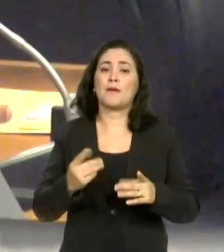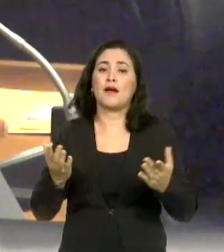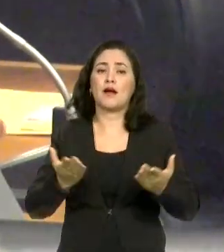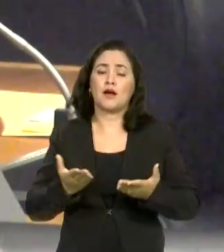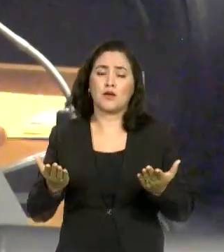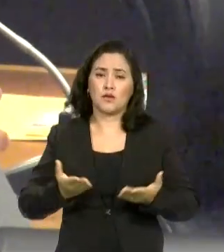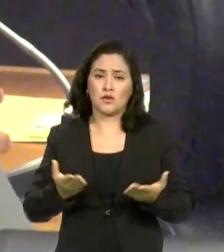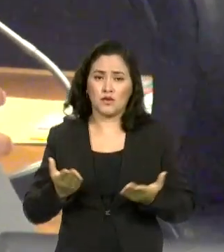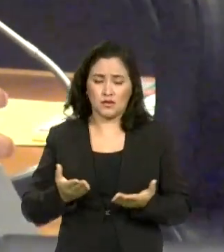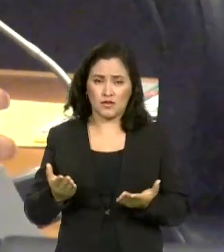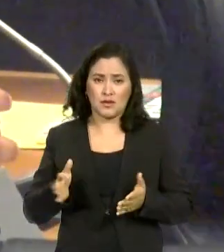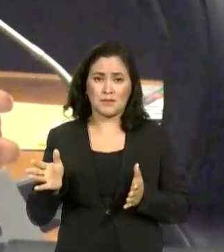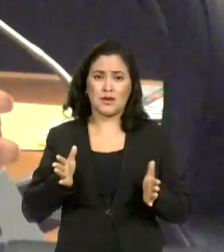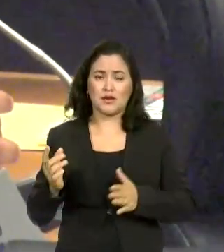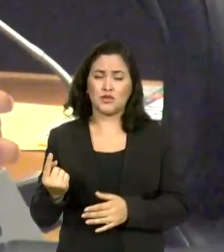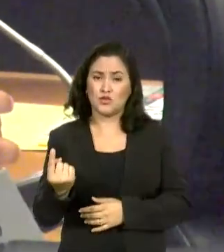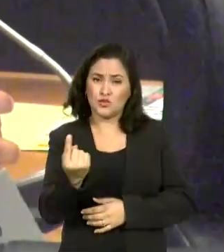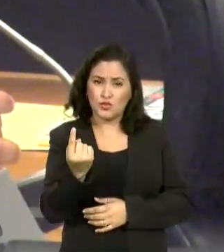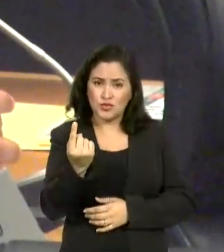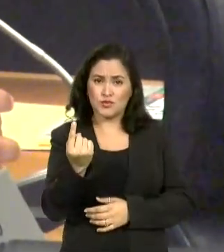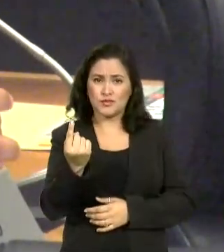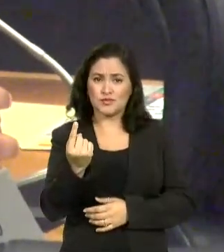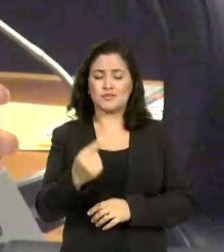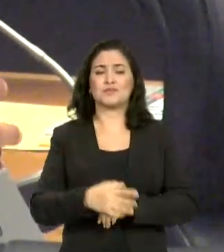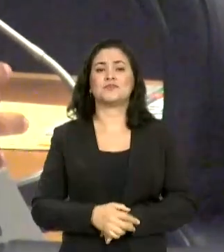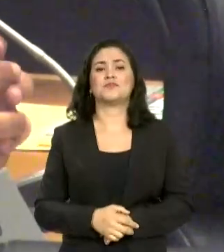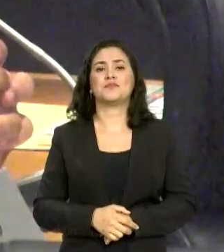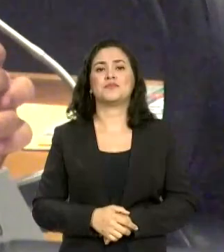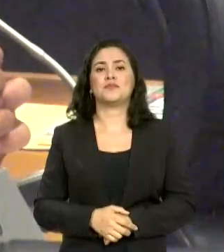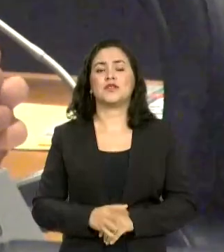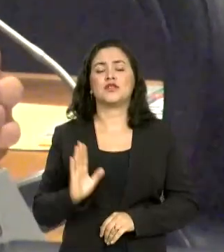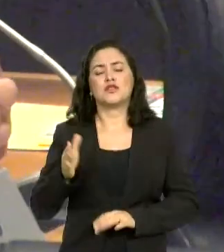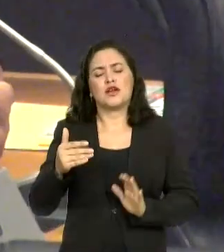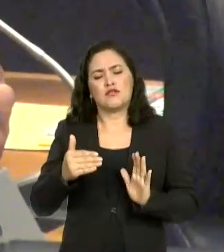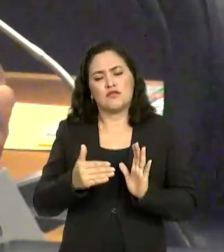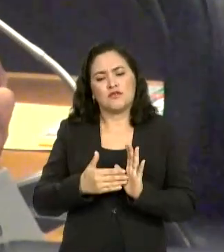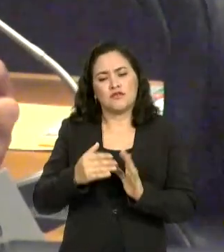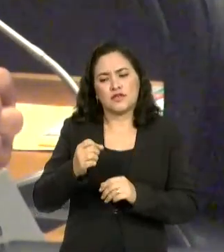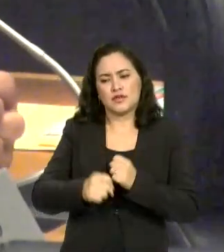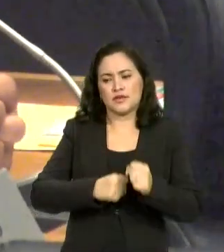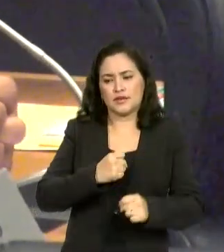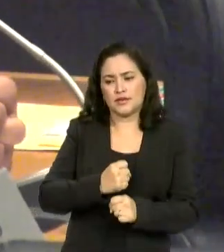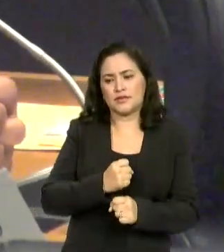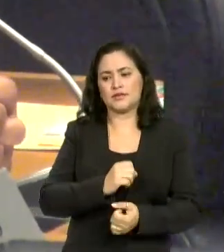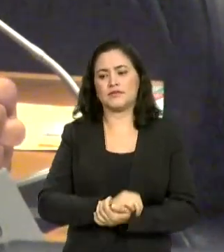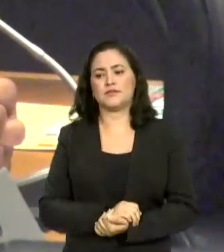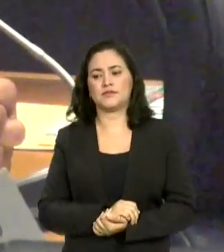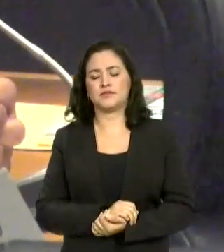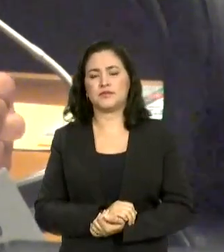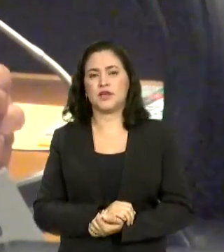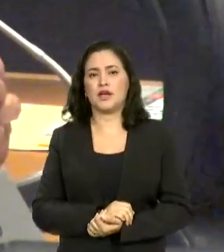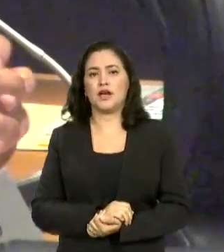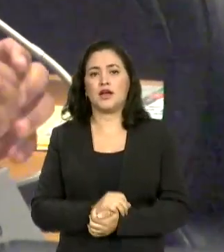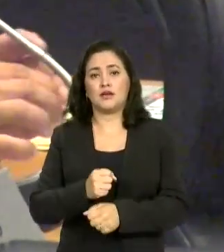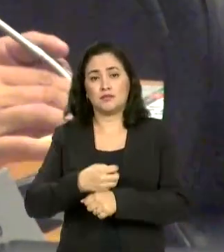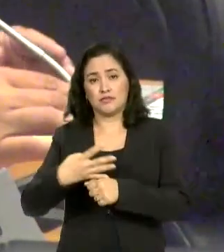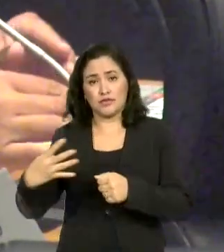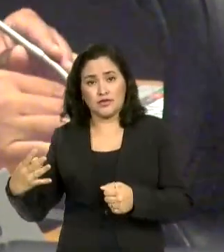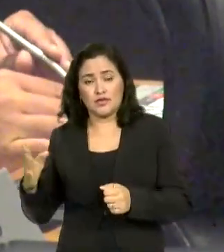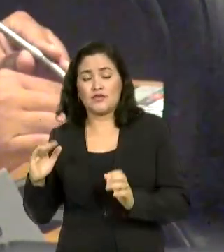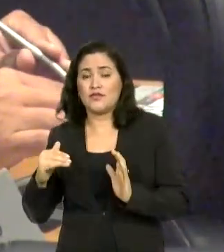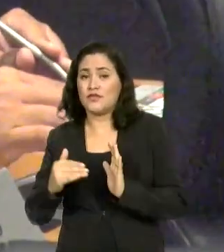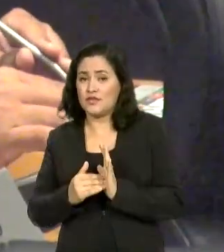é único, né? Vamos hoje caminhando aí ao final do ano, ao final dessa legislatura.